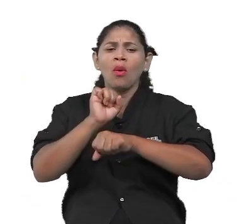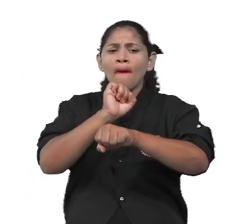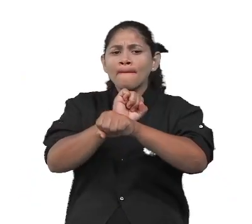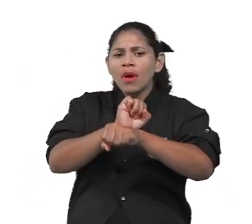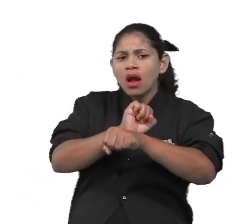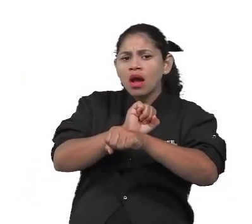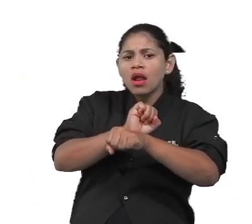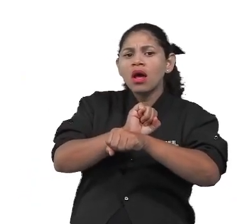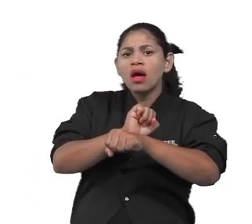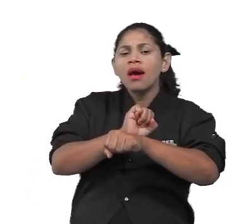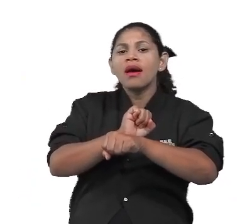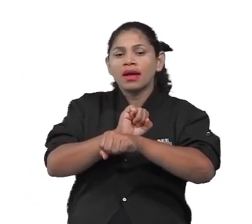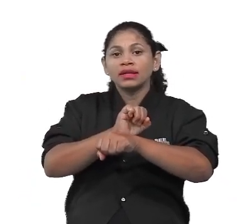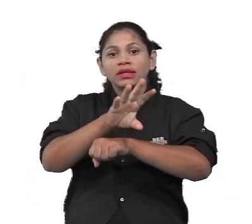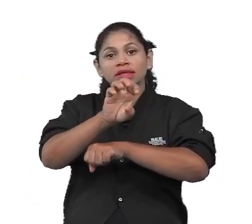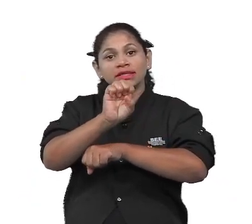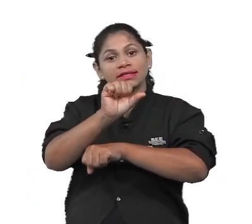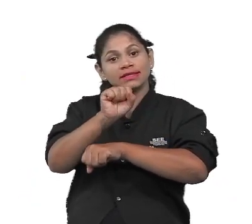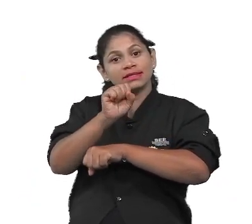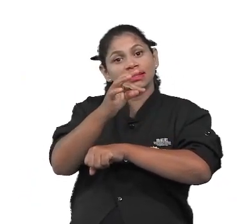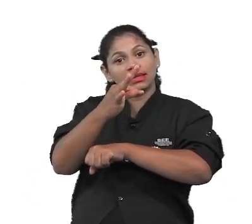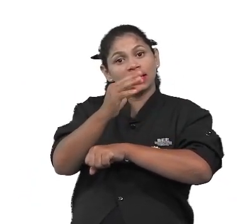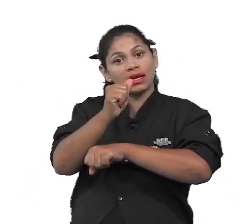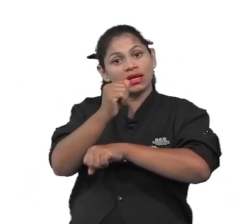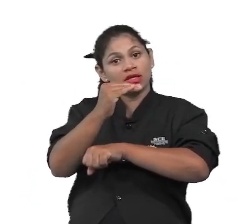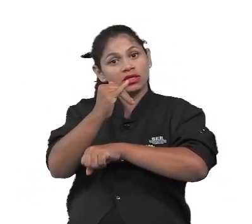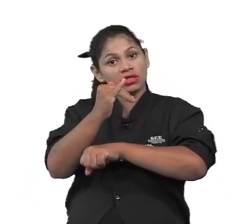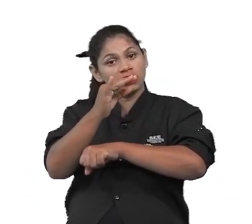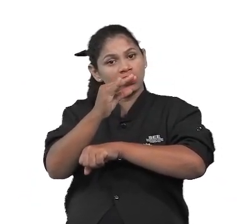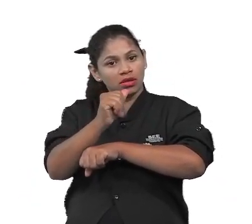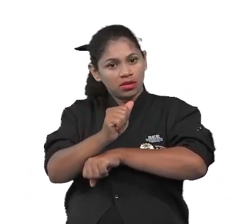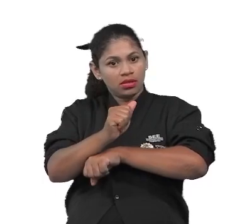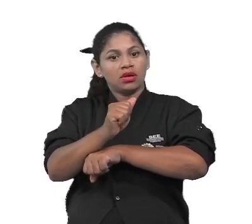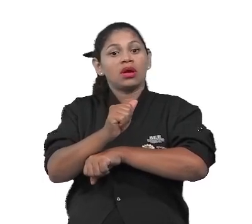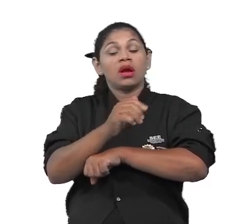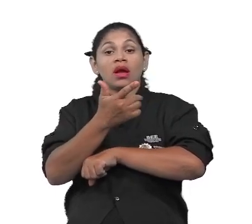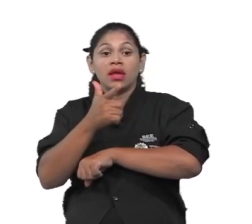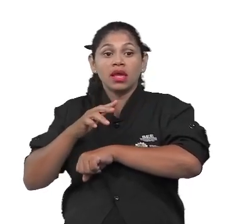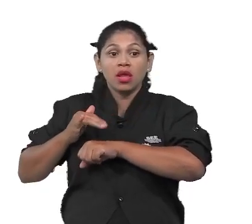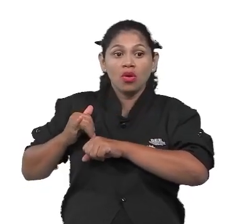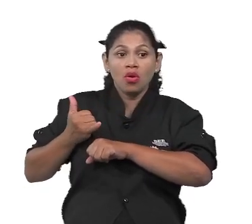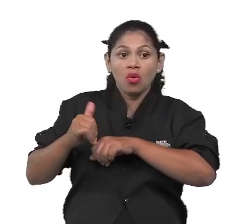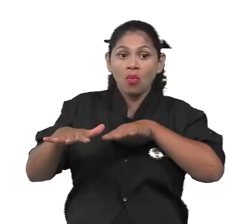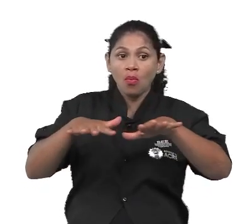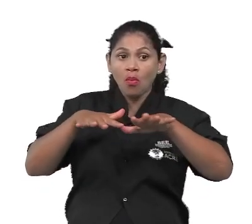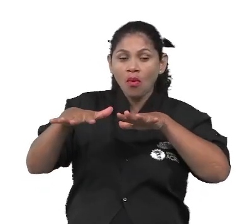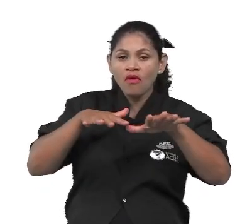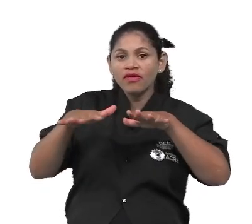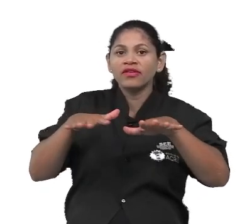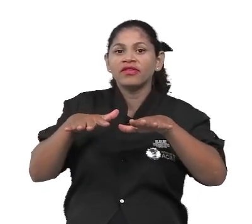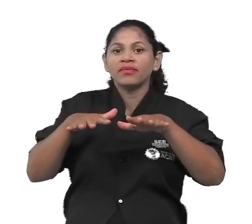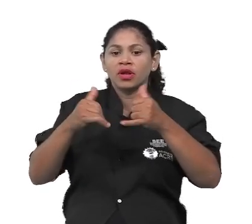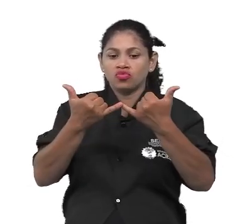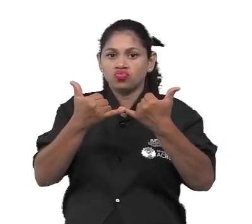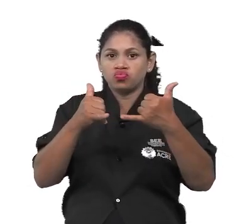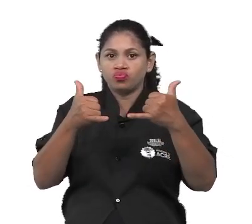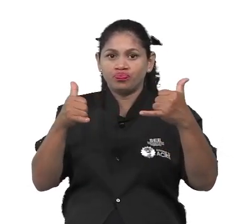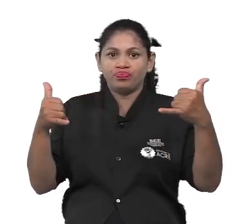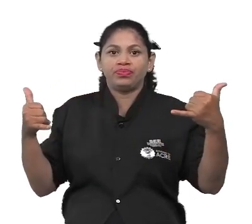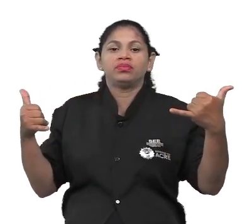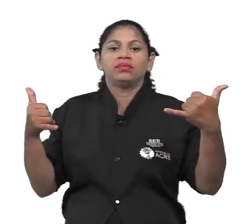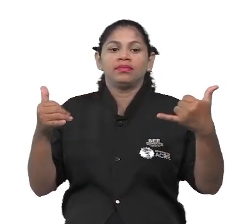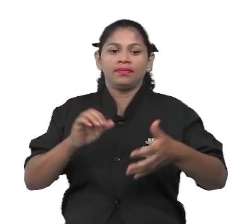em movimento, é a corrente elétrica. Então, essa é a definição da eletricidade. E o